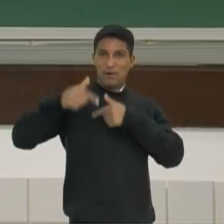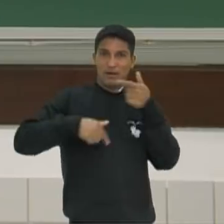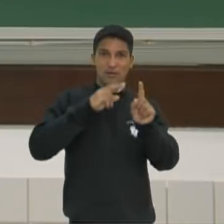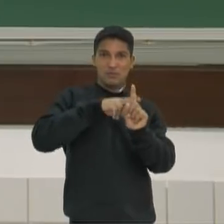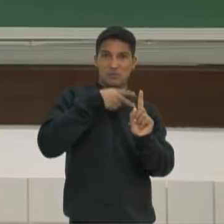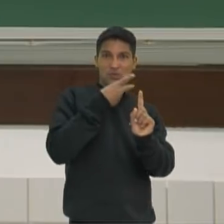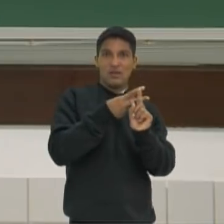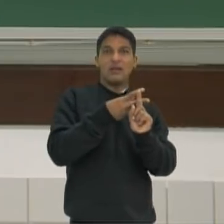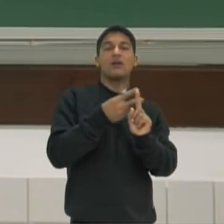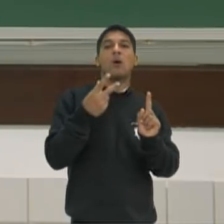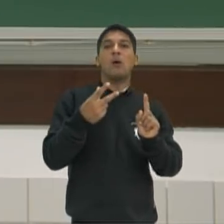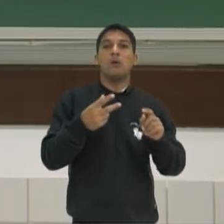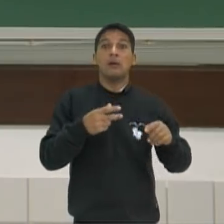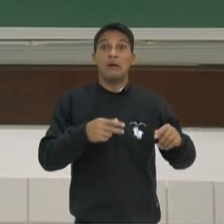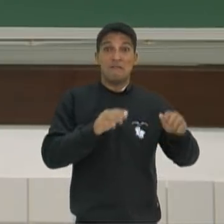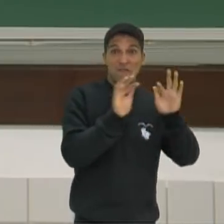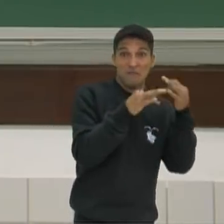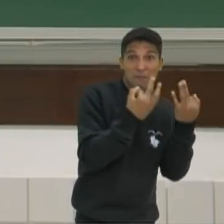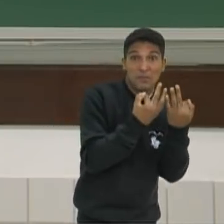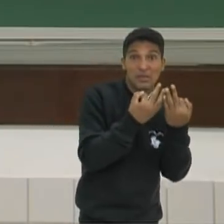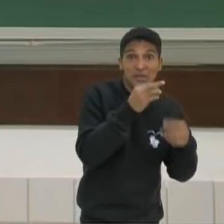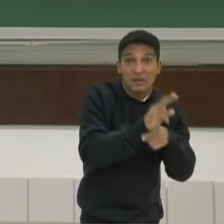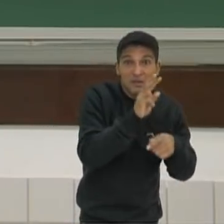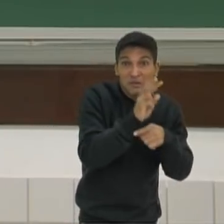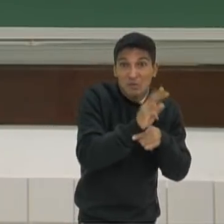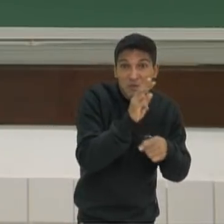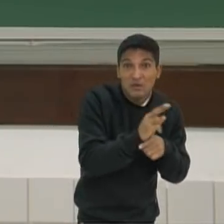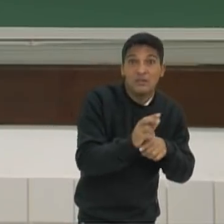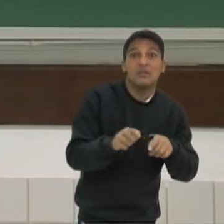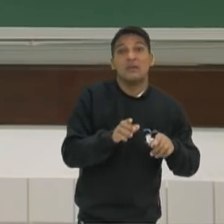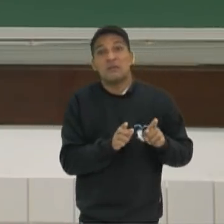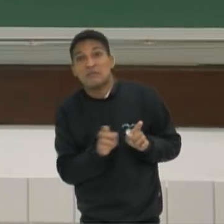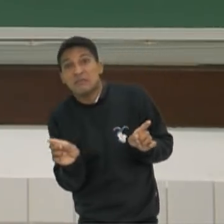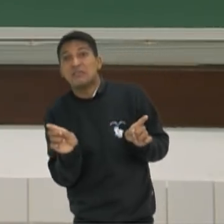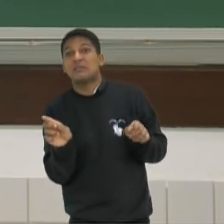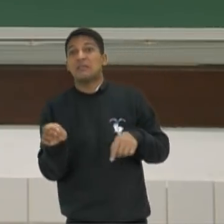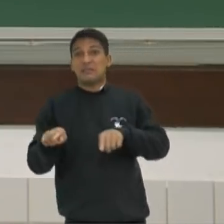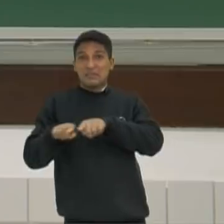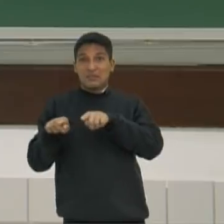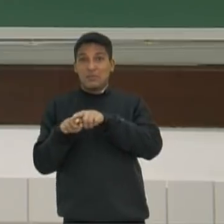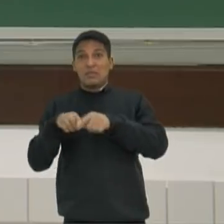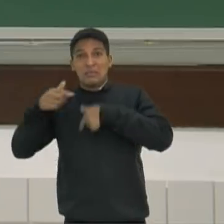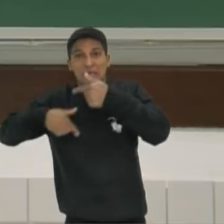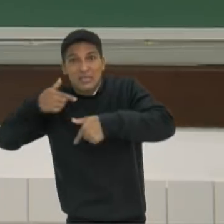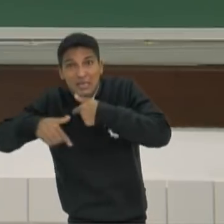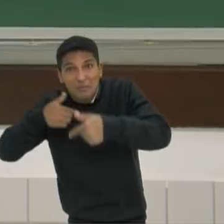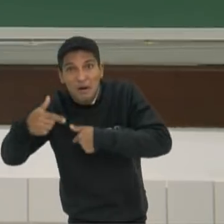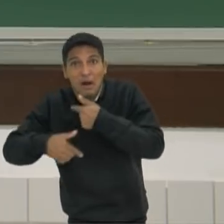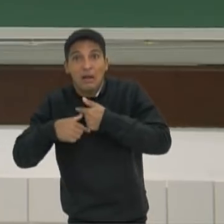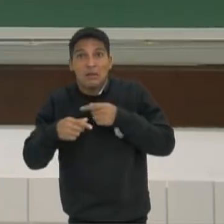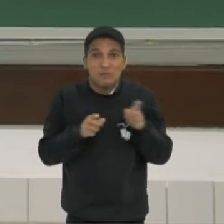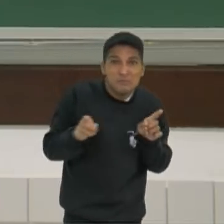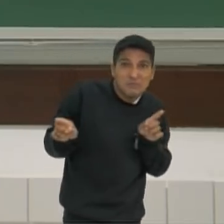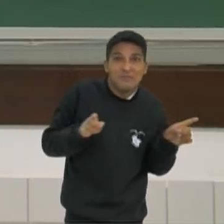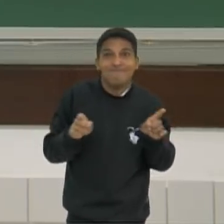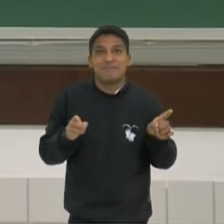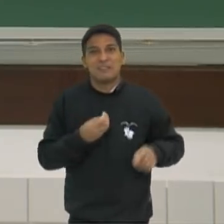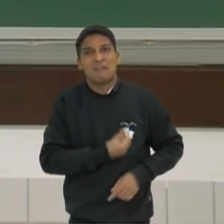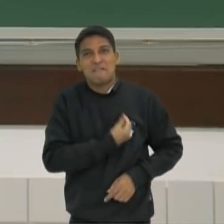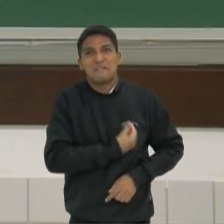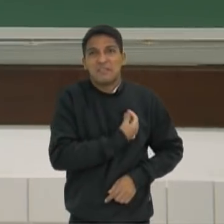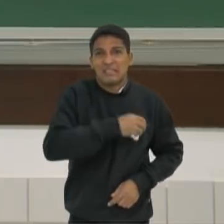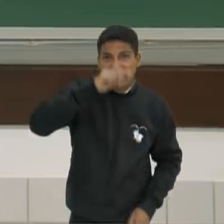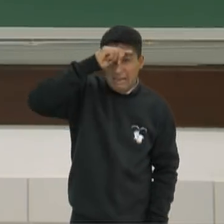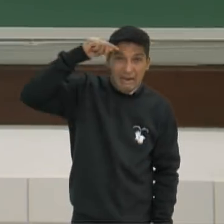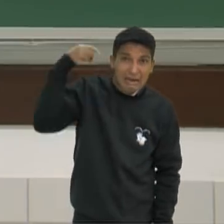do trabalho, estudando. Mas veja só, então, mesmo tendo uma vida tão de trabalho